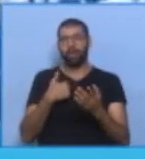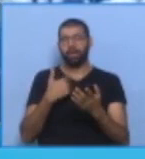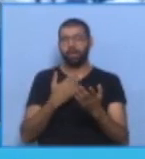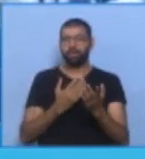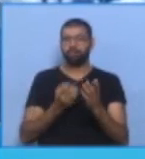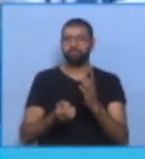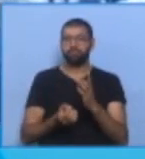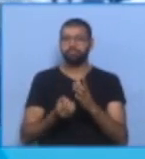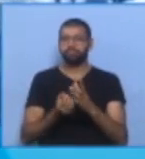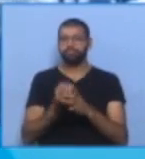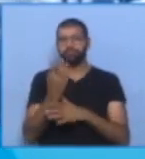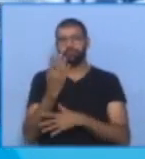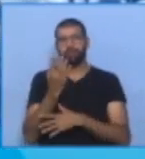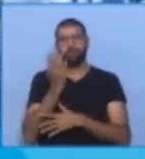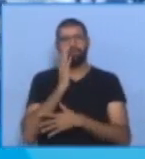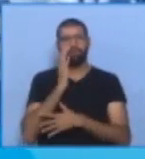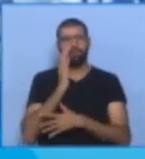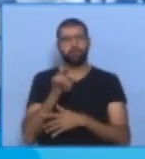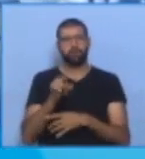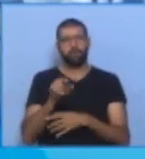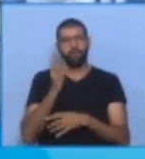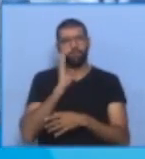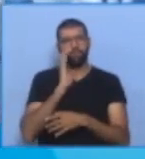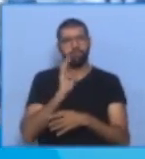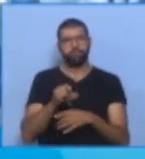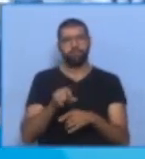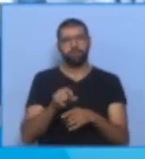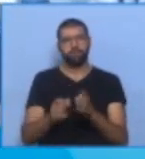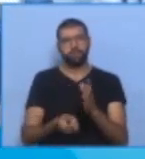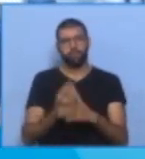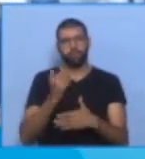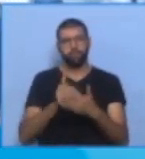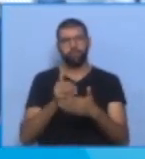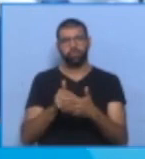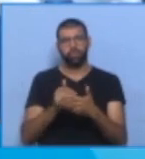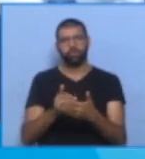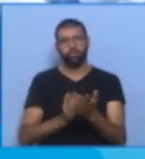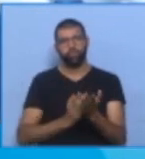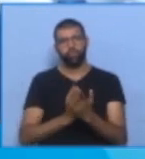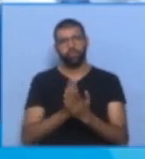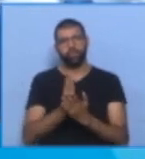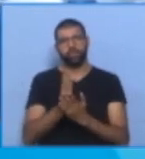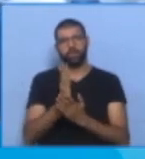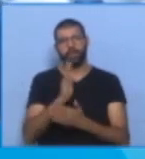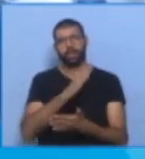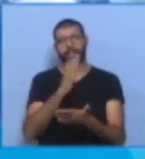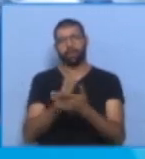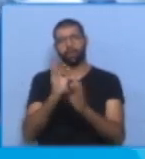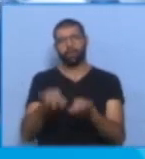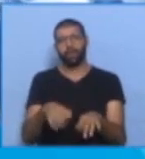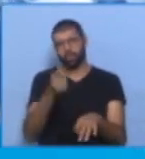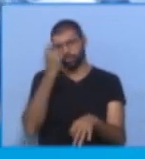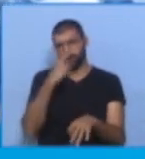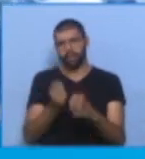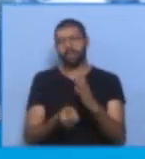criados, estão em processo de criação. Processo esse que dura até ao fim da narrativa de criação.